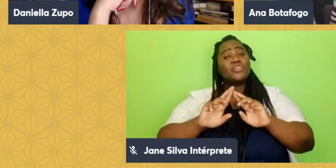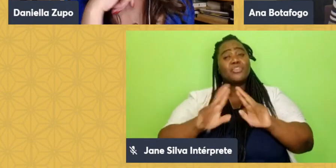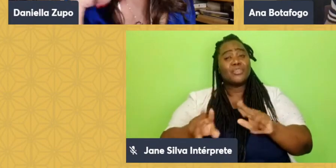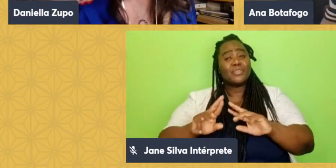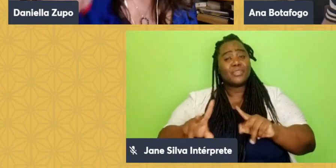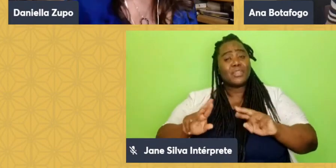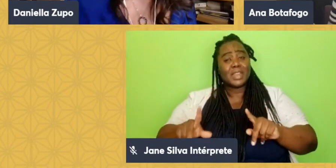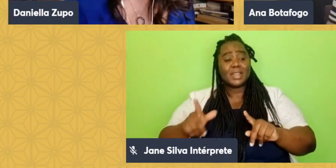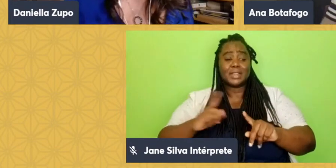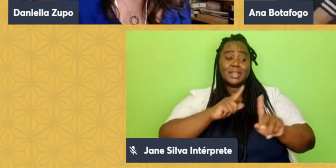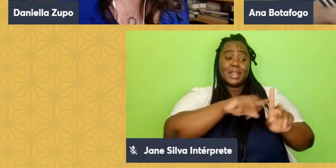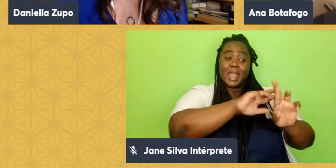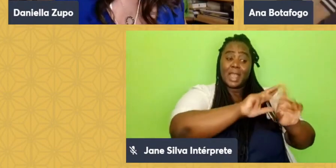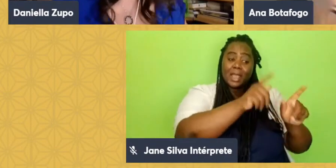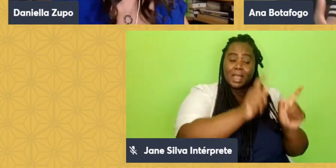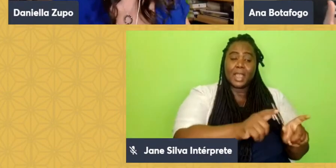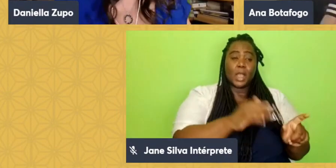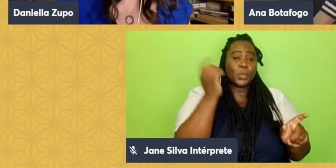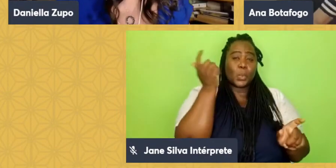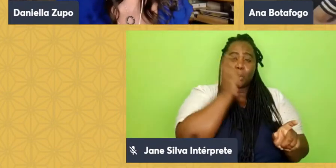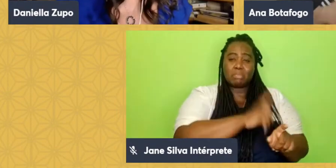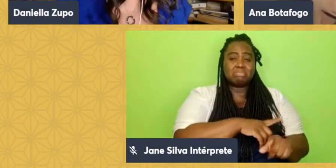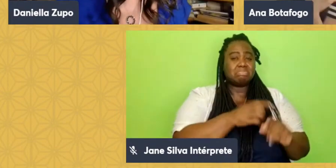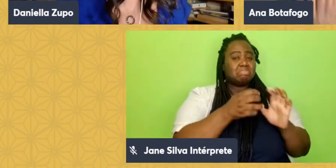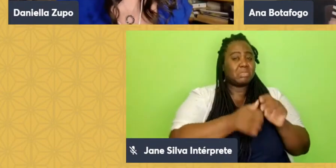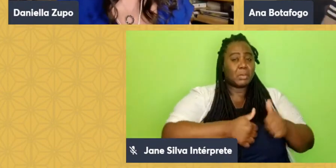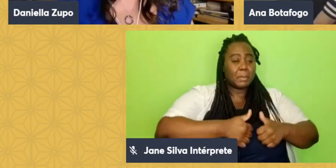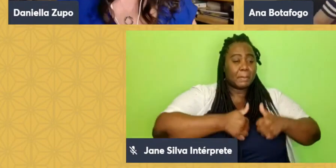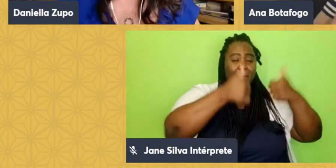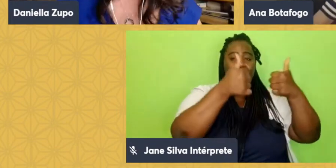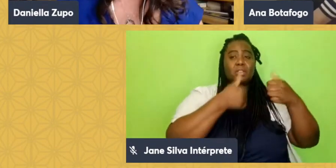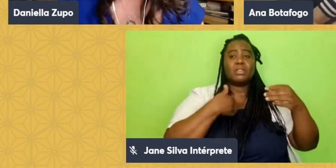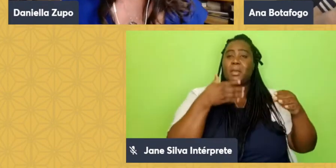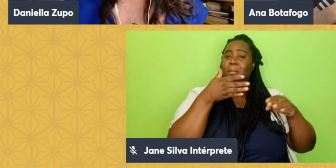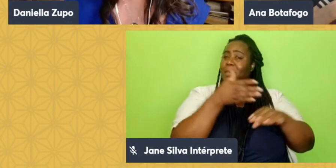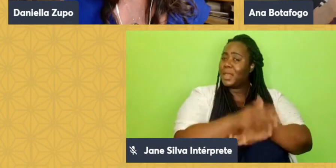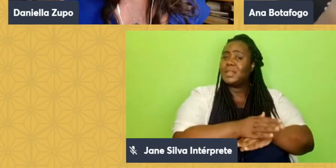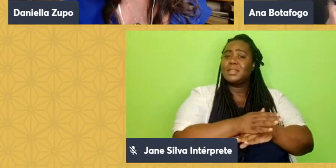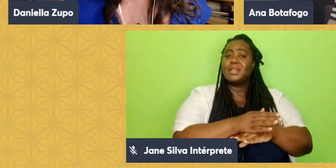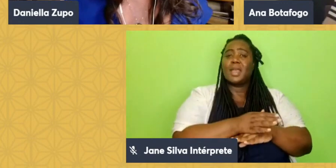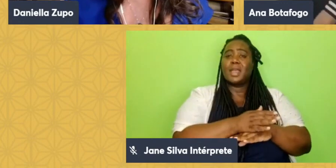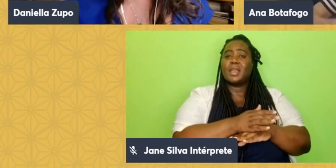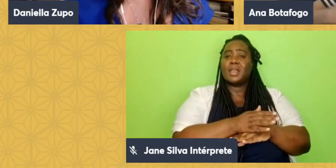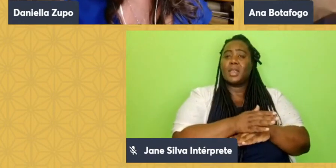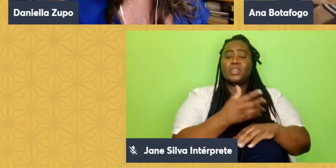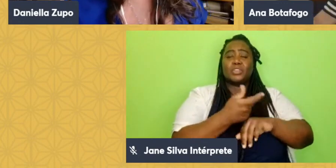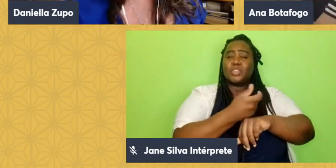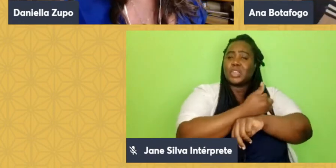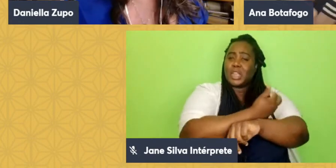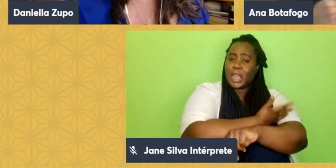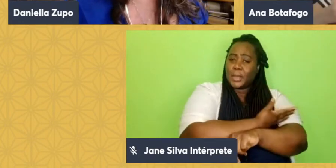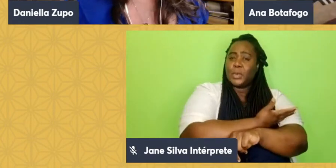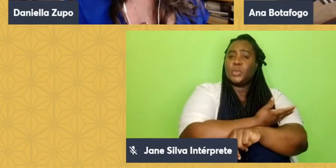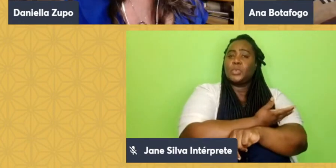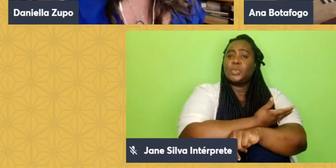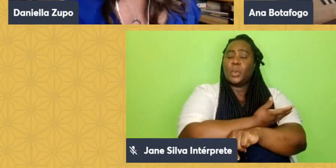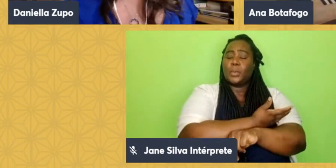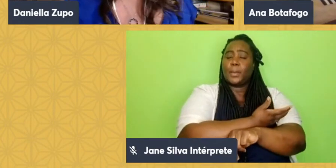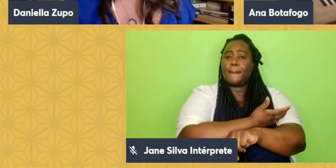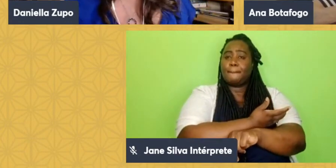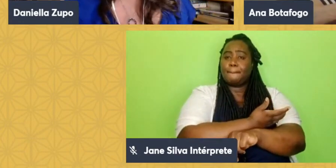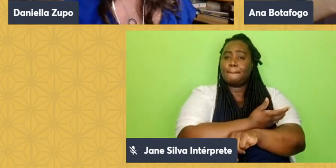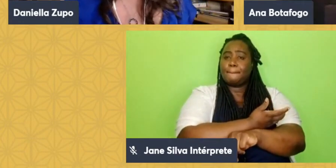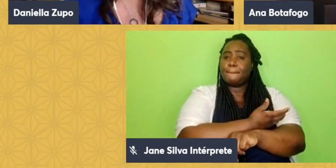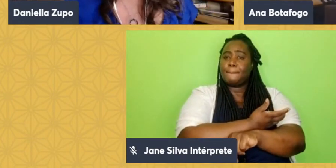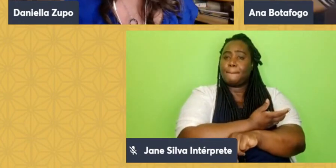tem aqueles que conseguem sair e através mesmo de de emoções e de